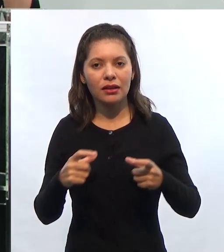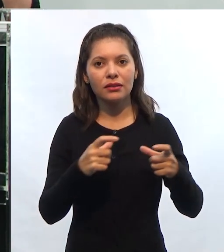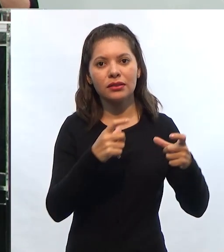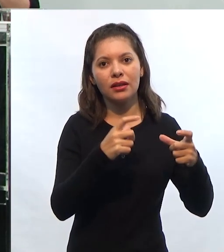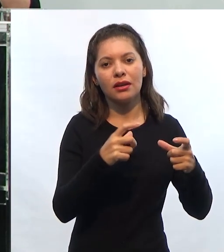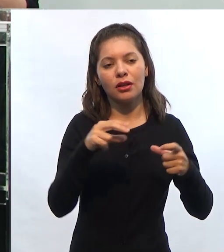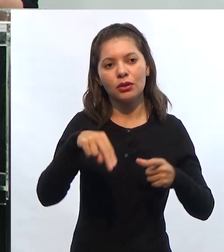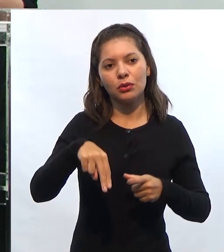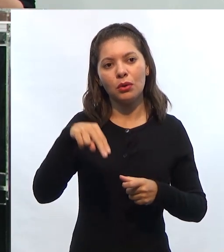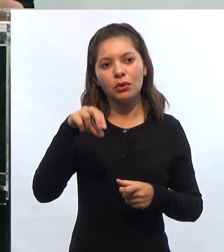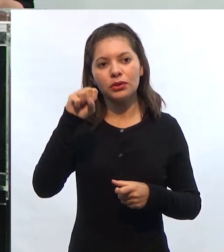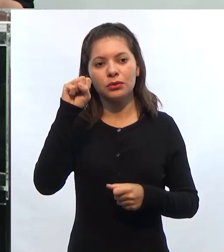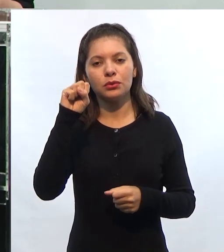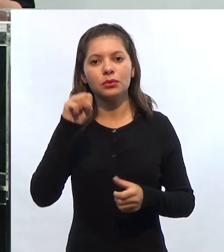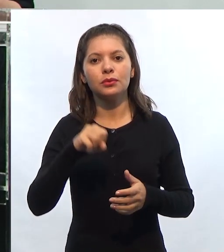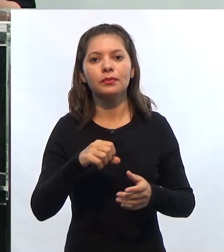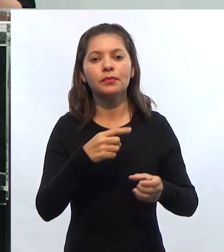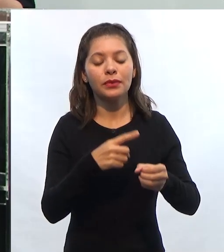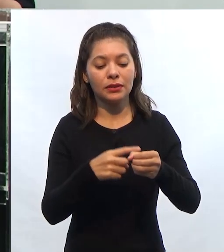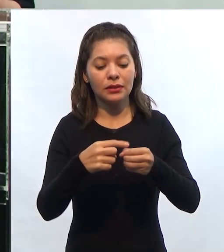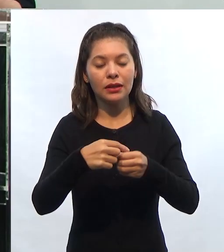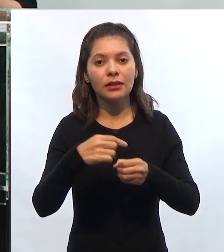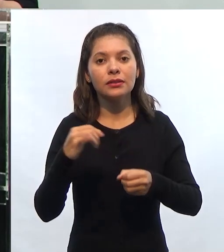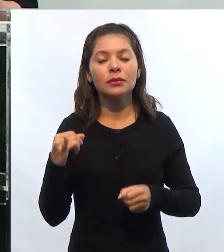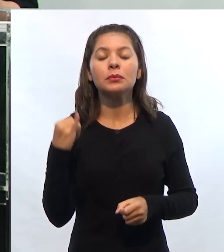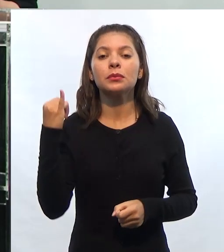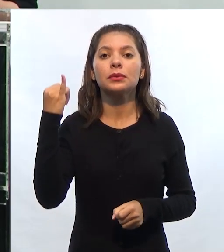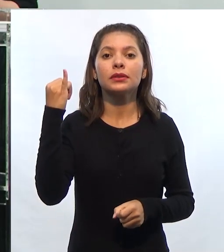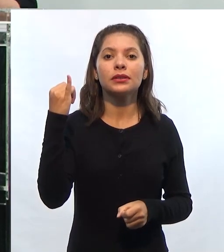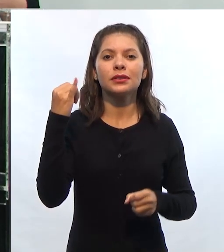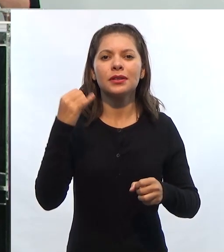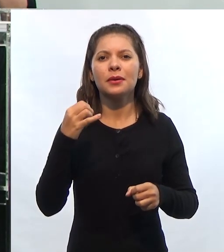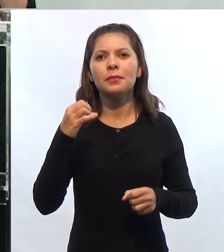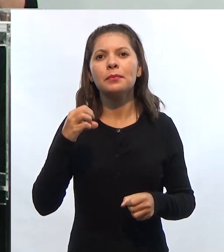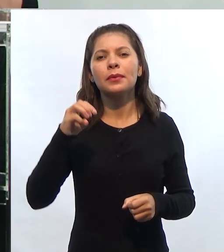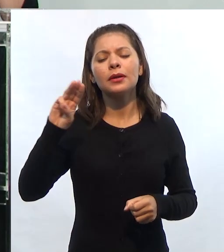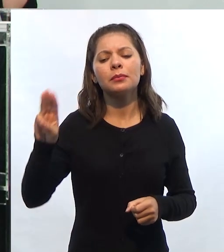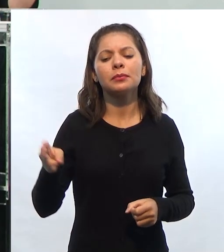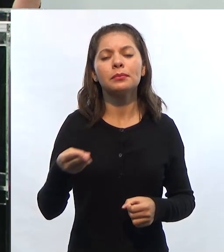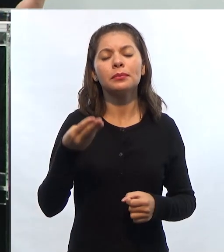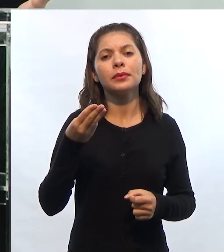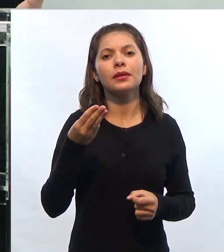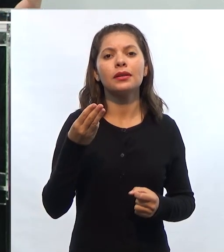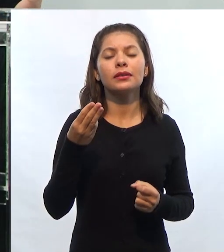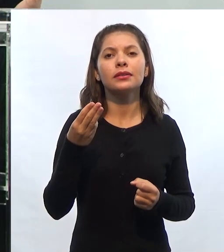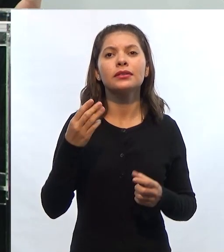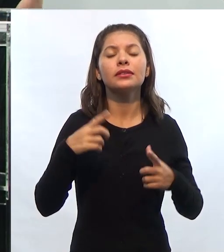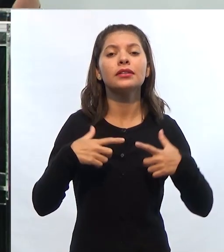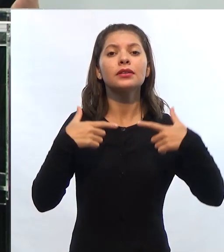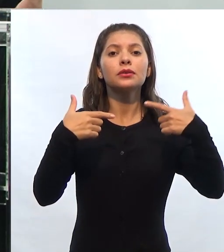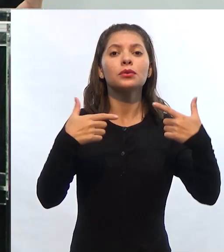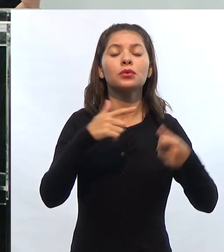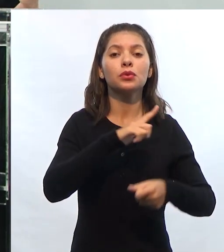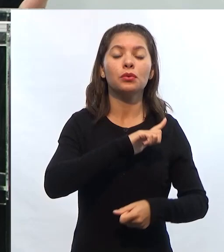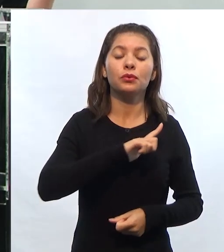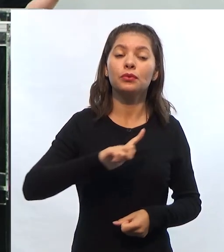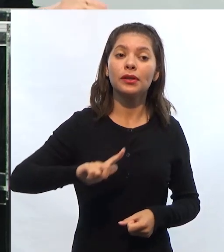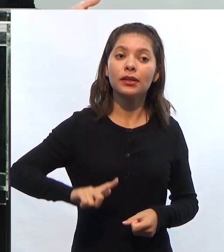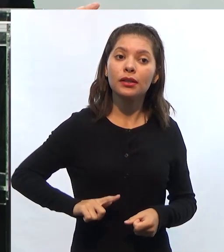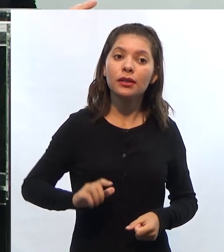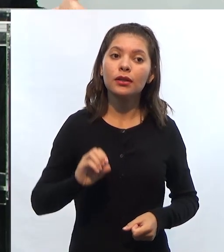sobre cada região e sobre as cidades, que são fundamentais para milhares de ações,